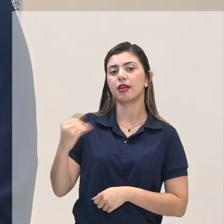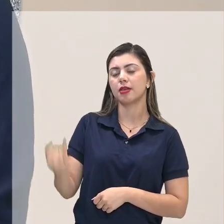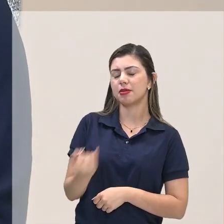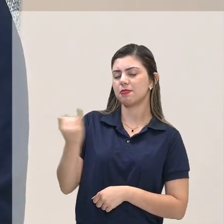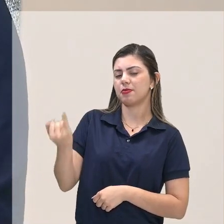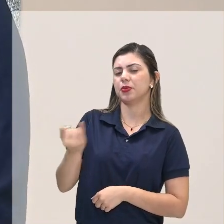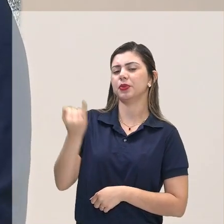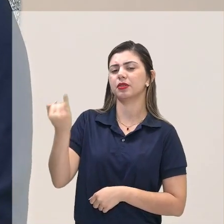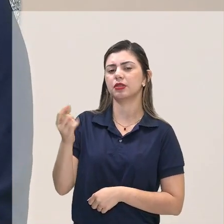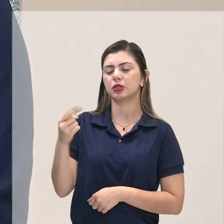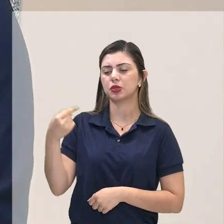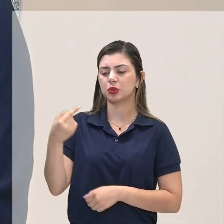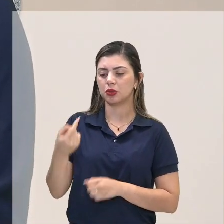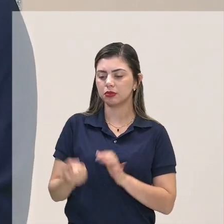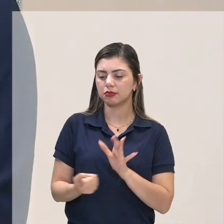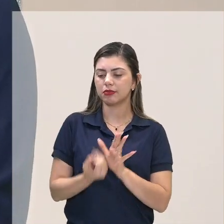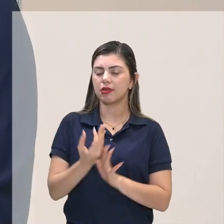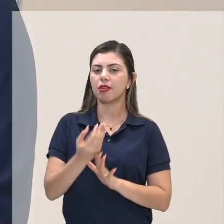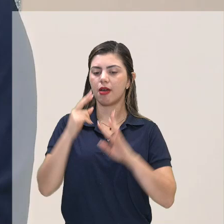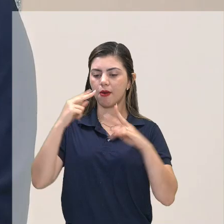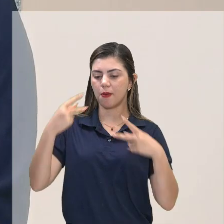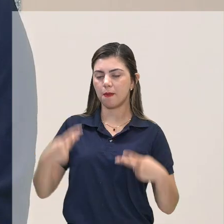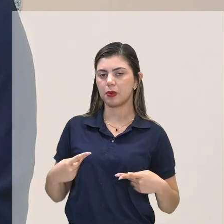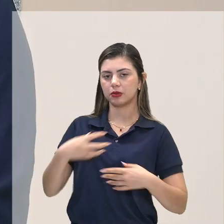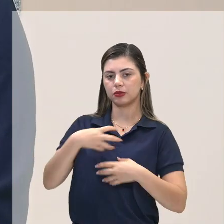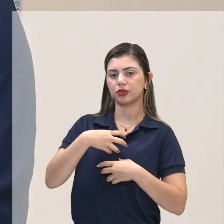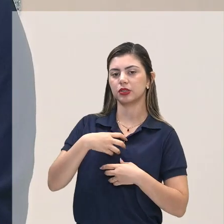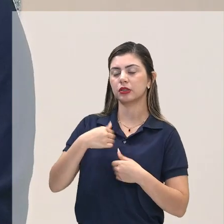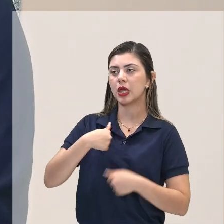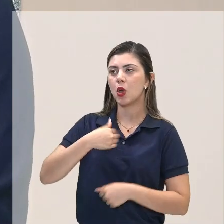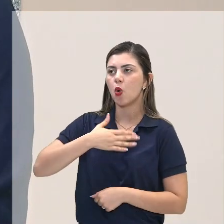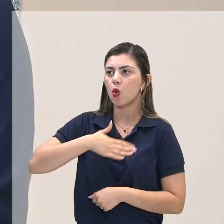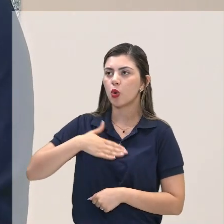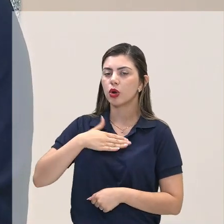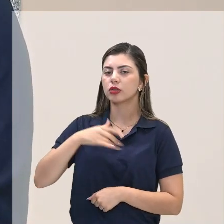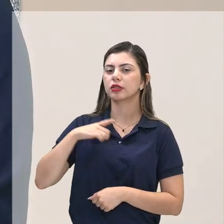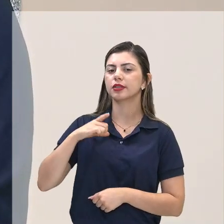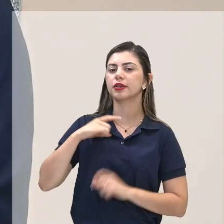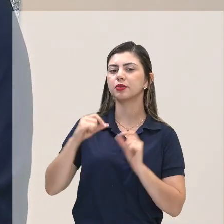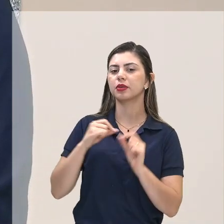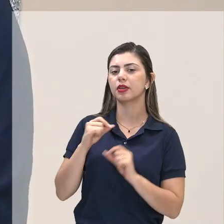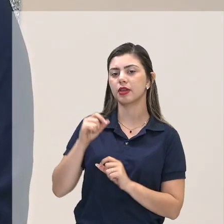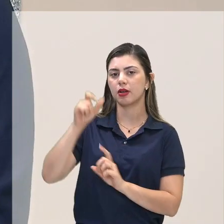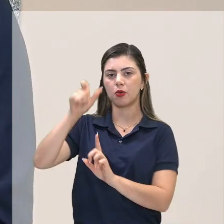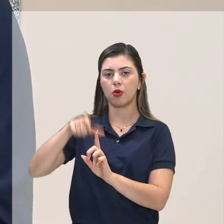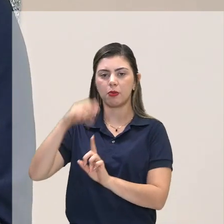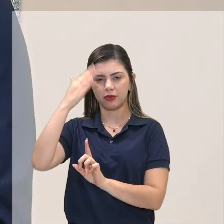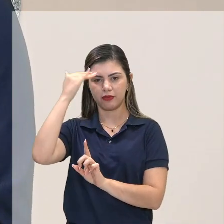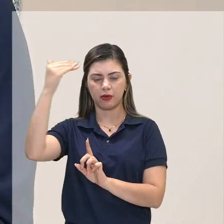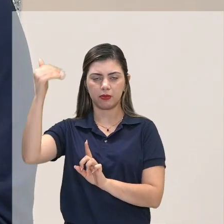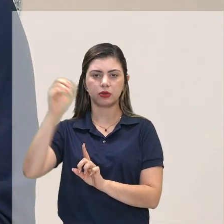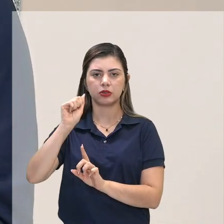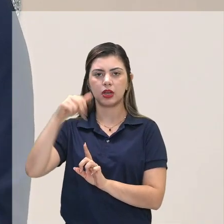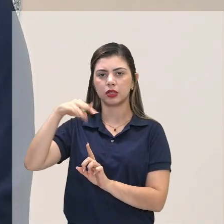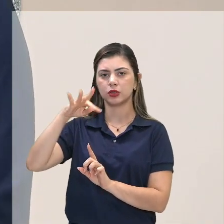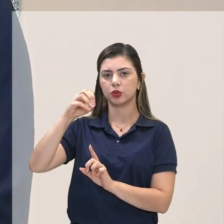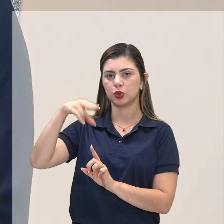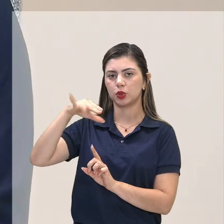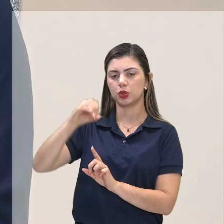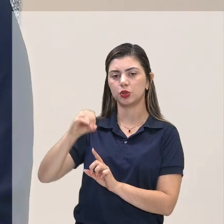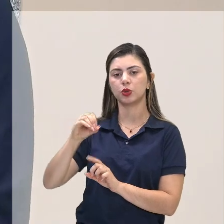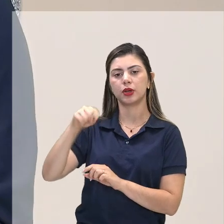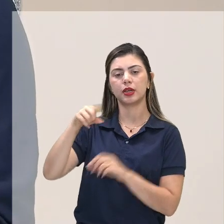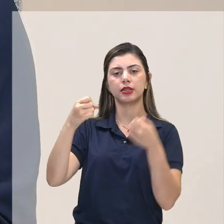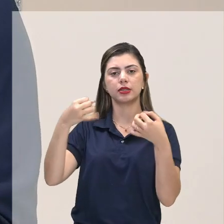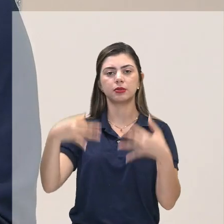constituir enquanto seres humanos, né? Eu gosto muito de um pensador contemporâneo chamado Antônio Cândido, que ele fala sobre a importância